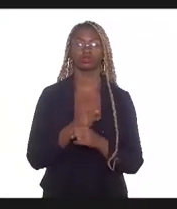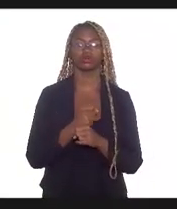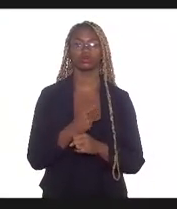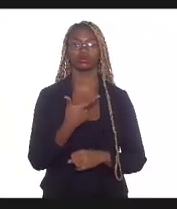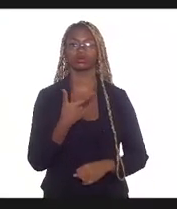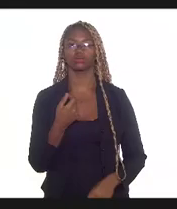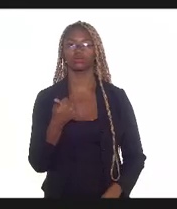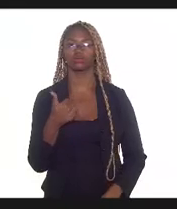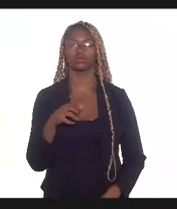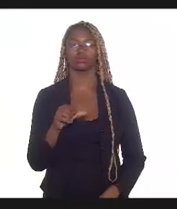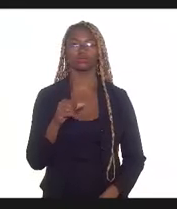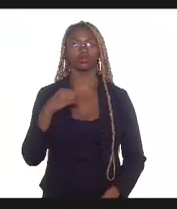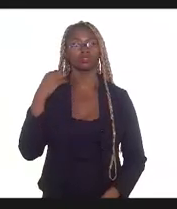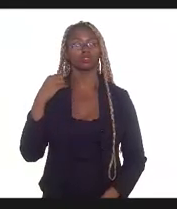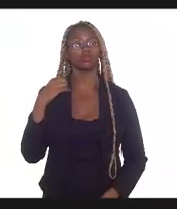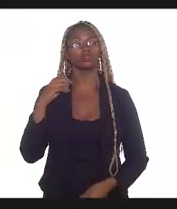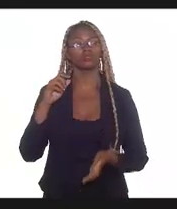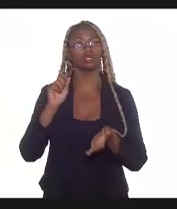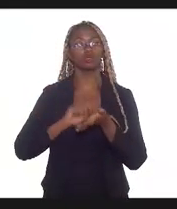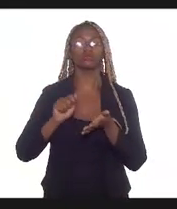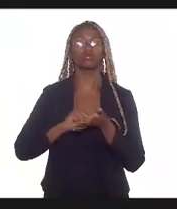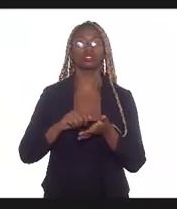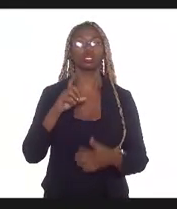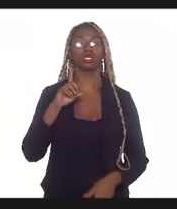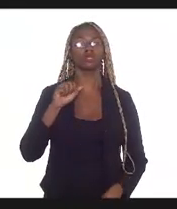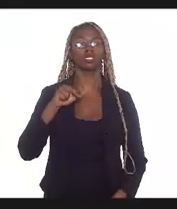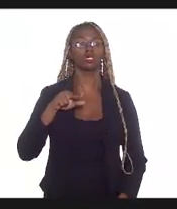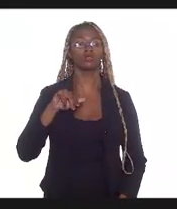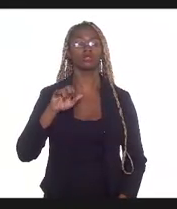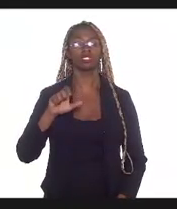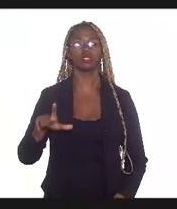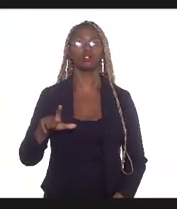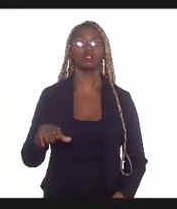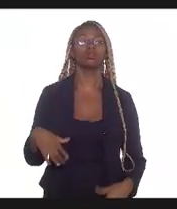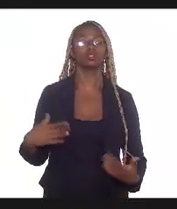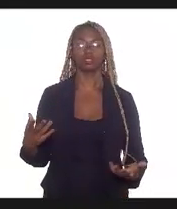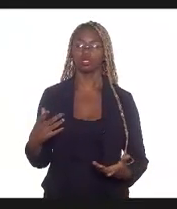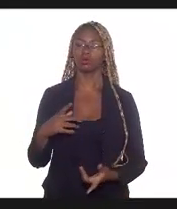937/2019, autoria do deputado Daniel Librelon, parecer pela inconstitucionalidade.